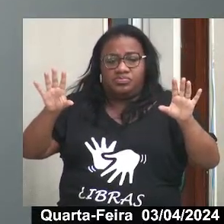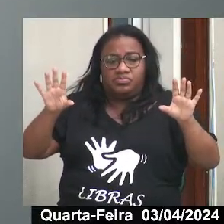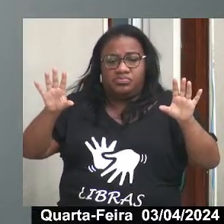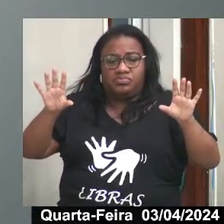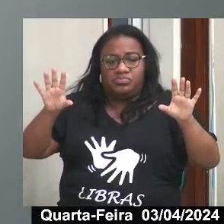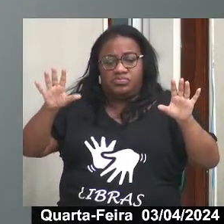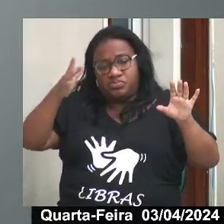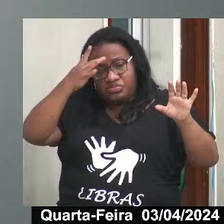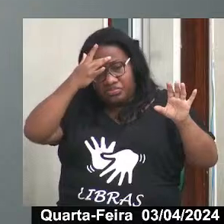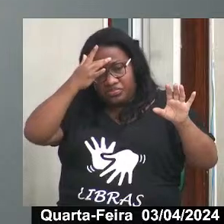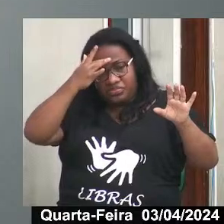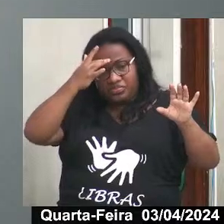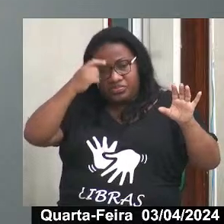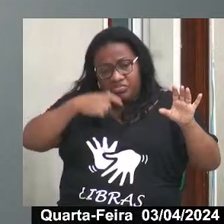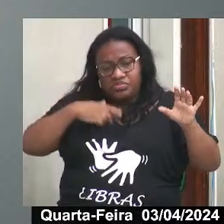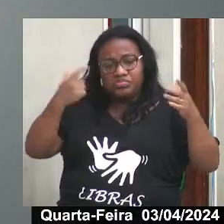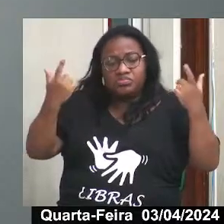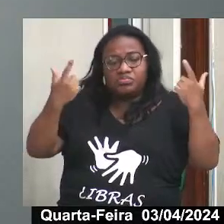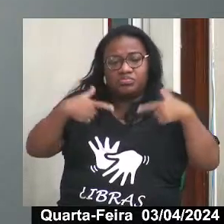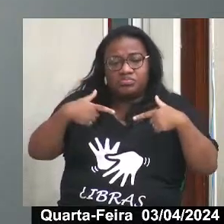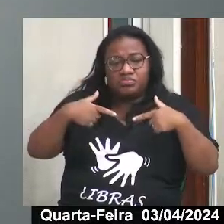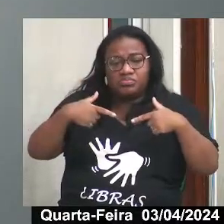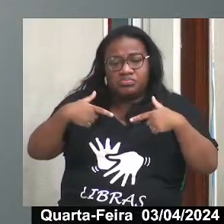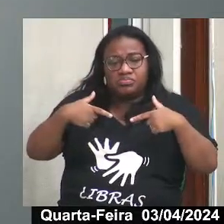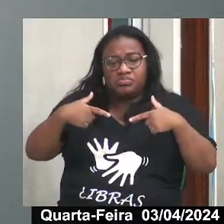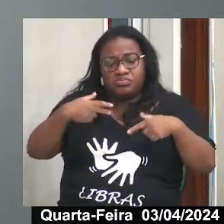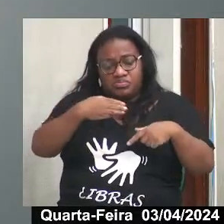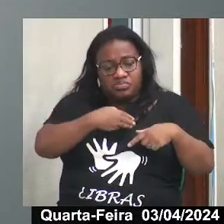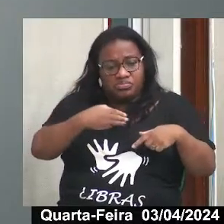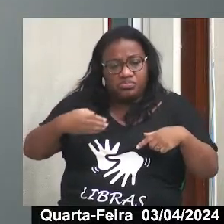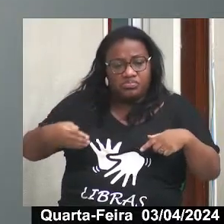a oposição dessa casa vai crescer muito.